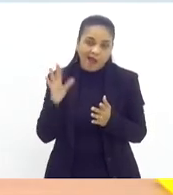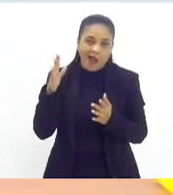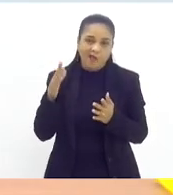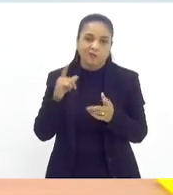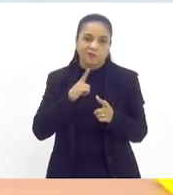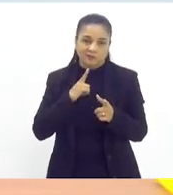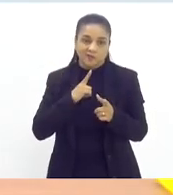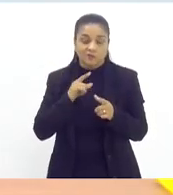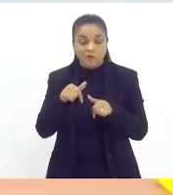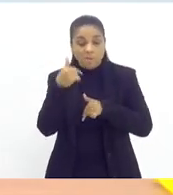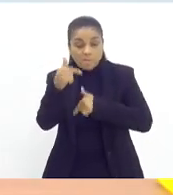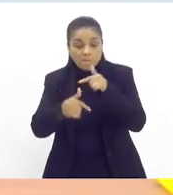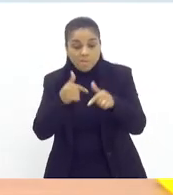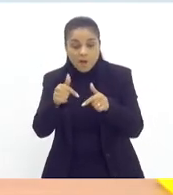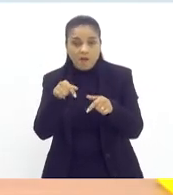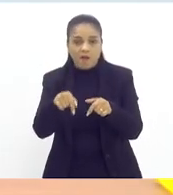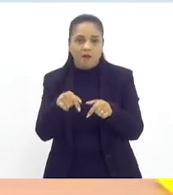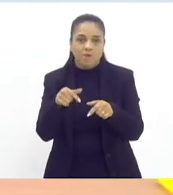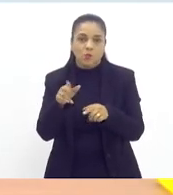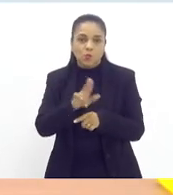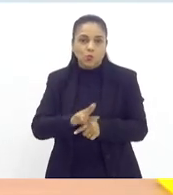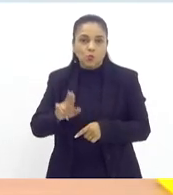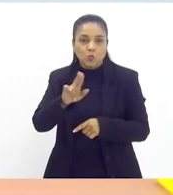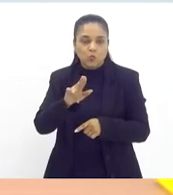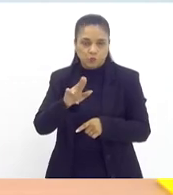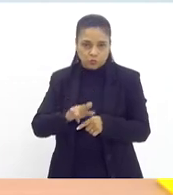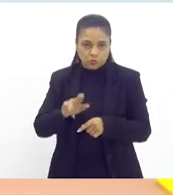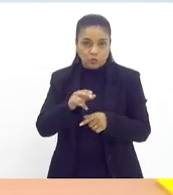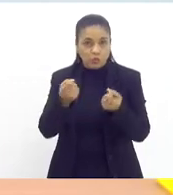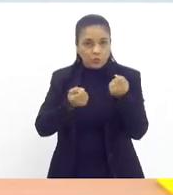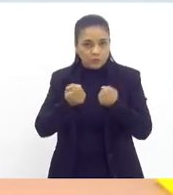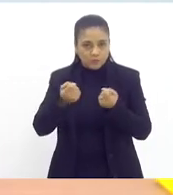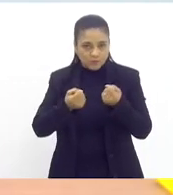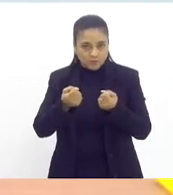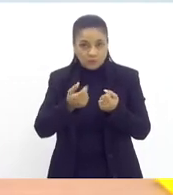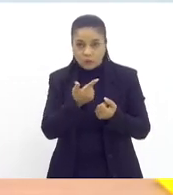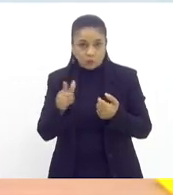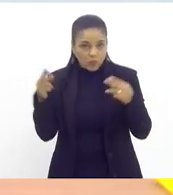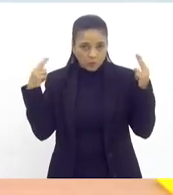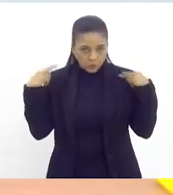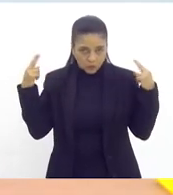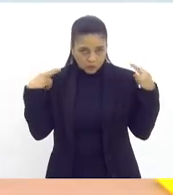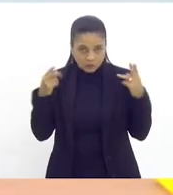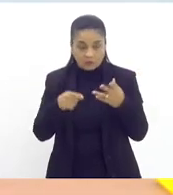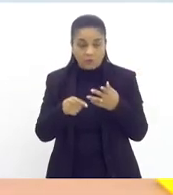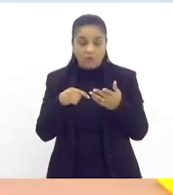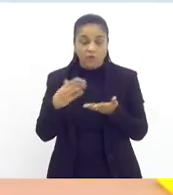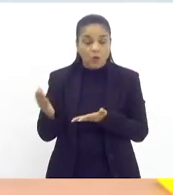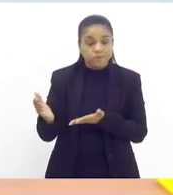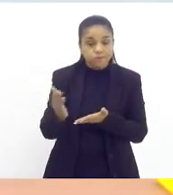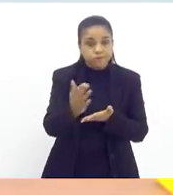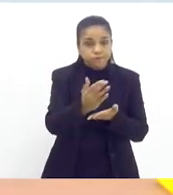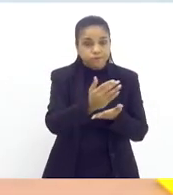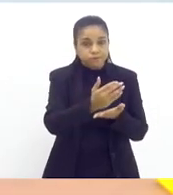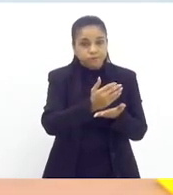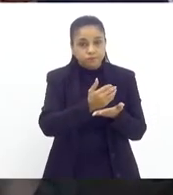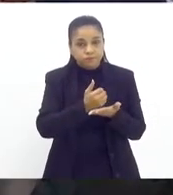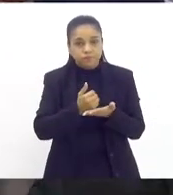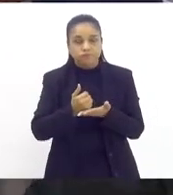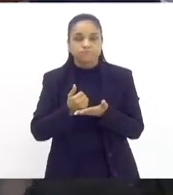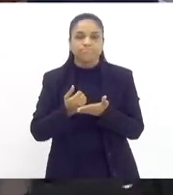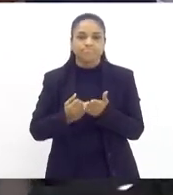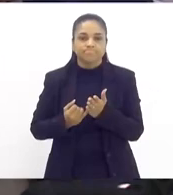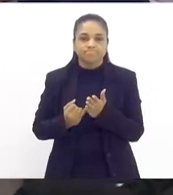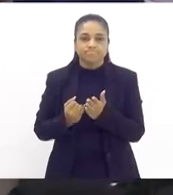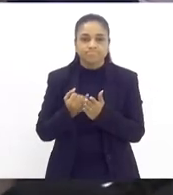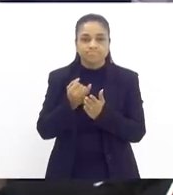vai pagar pelo serviço de uso de um carro autônomo sem motorista. E aí, o que vai acontecer? Eu vou deixar de arrecadar, sei lá, a média de alíquota de